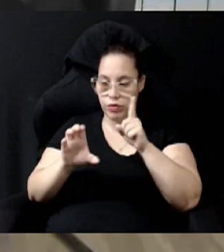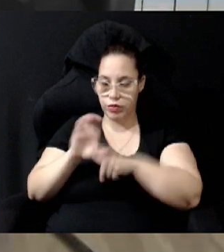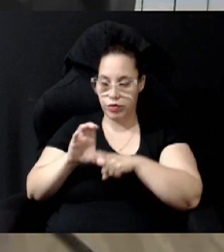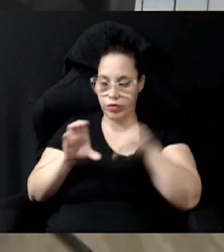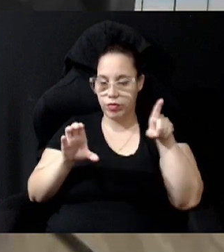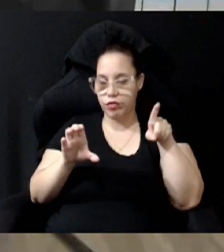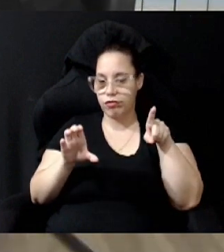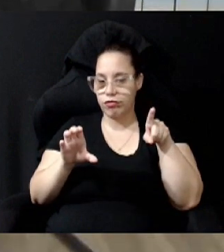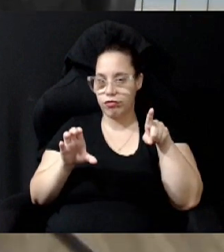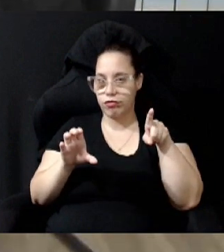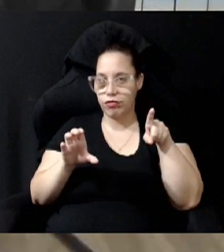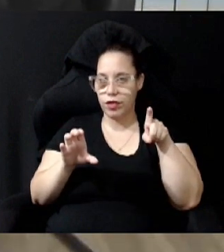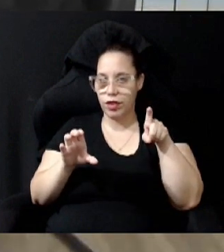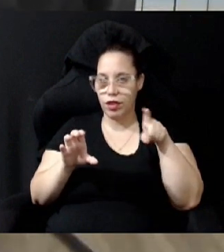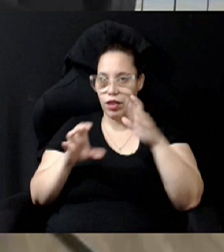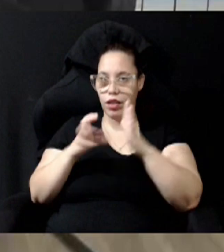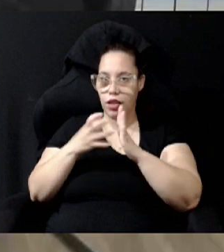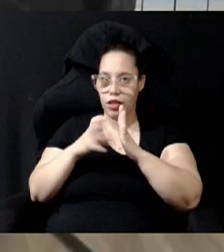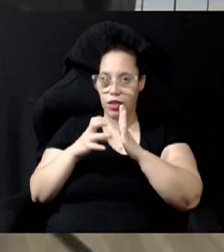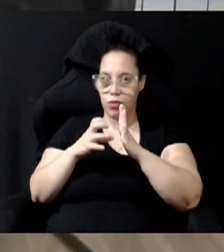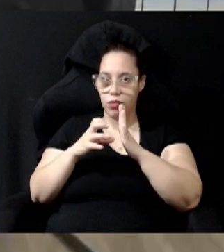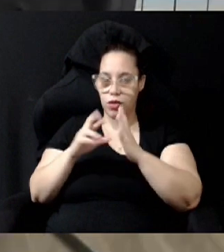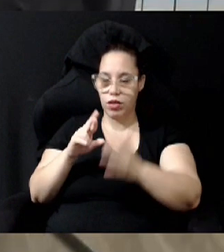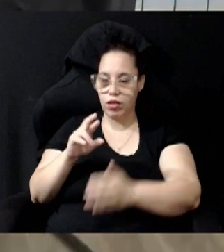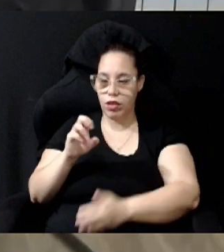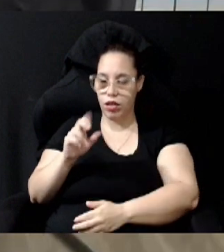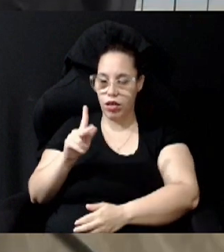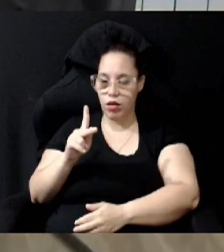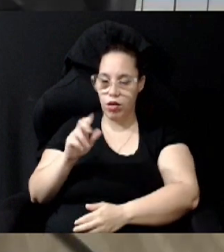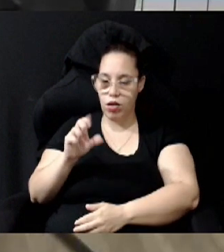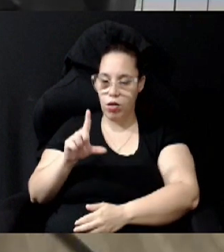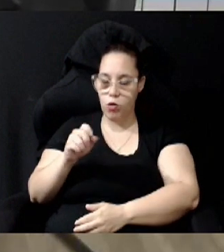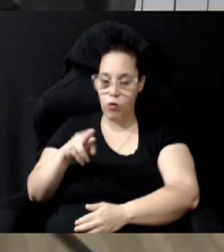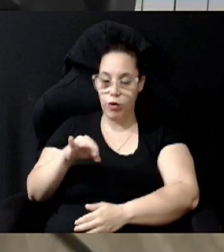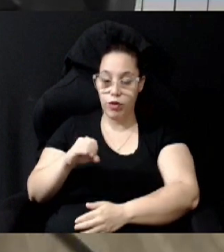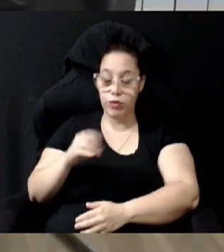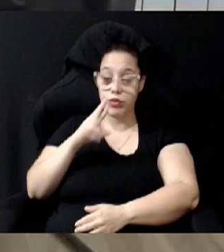sem o Partido Republicano, como resposta